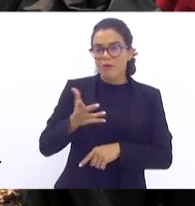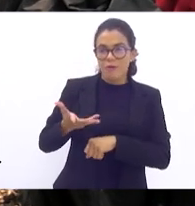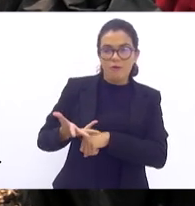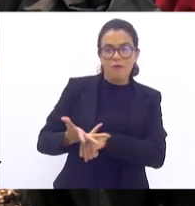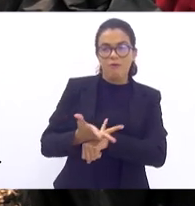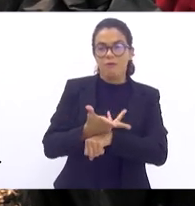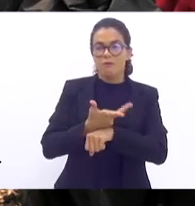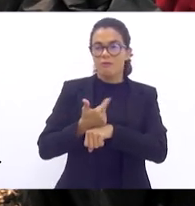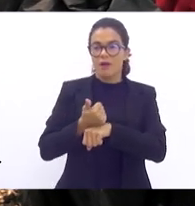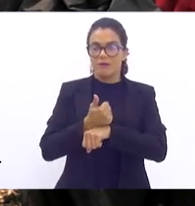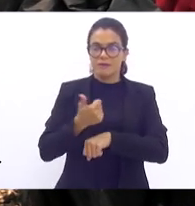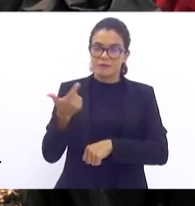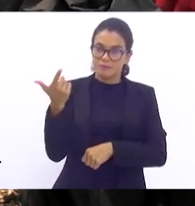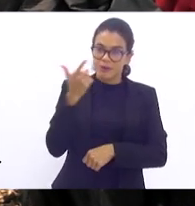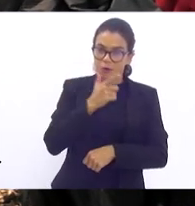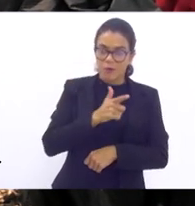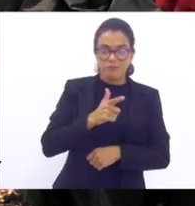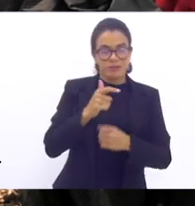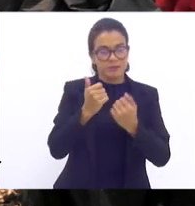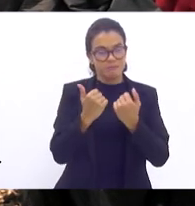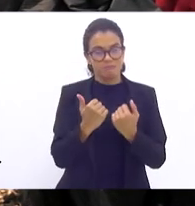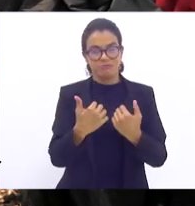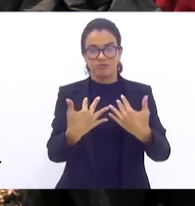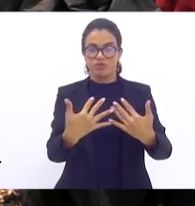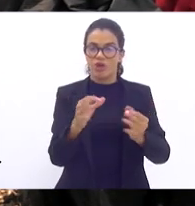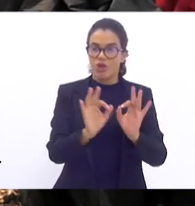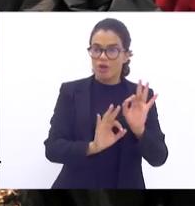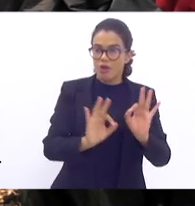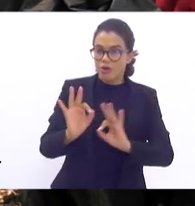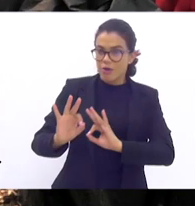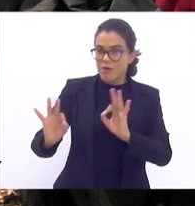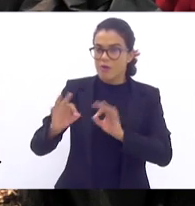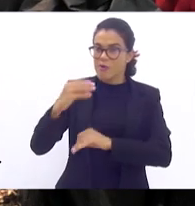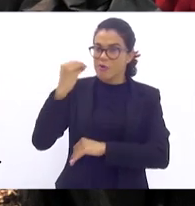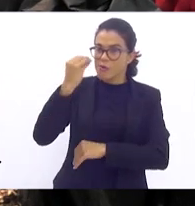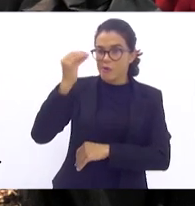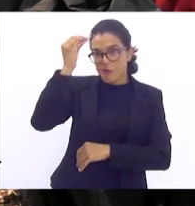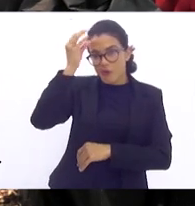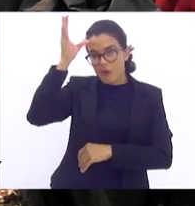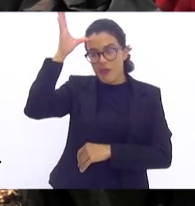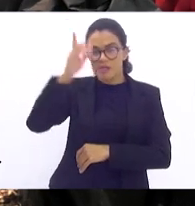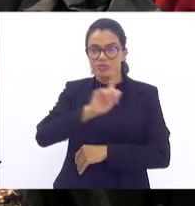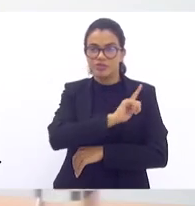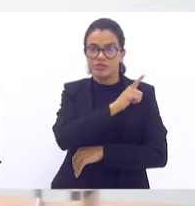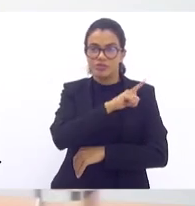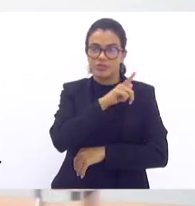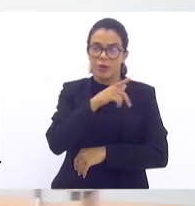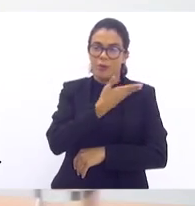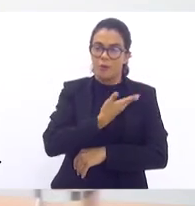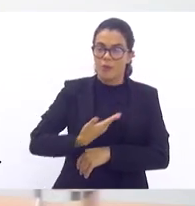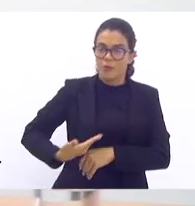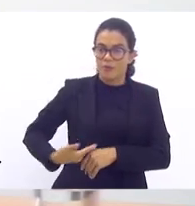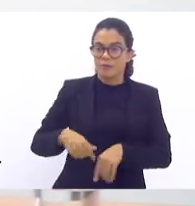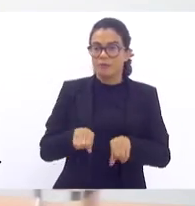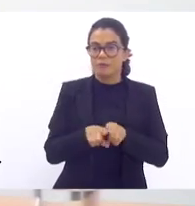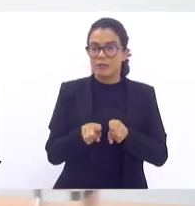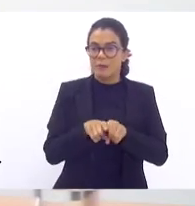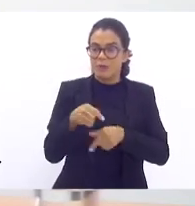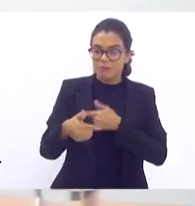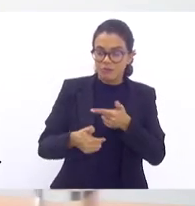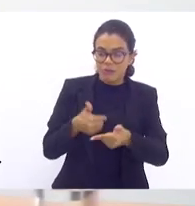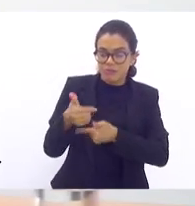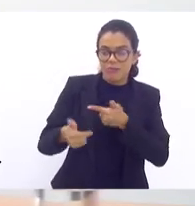nos conduzir nessa audiência pública por conta do seu Vasco conhecimento em gestão pública e sua experiência serviço